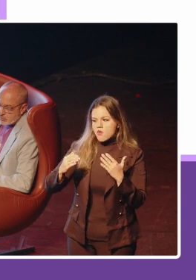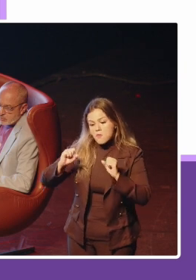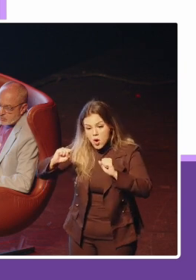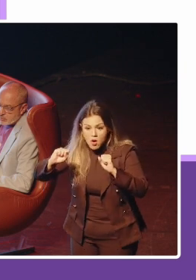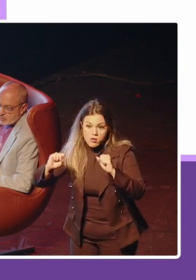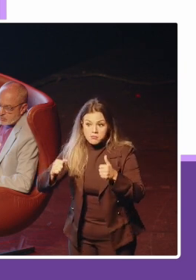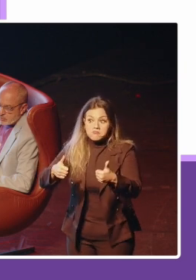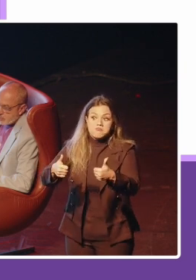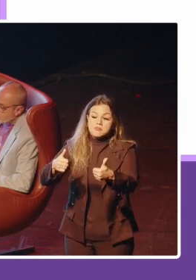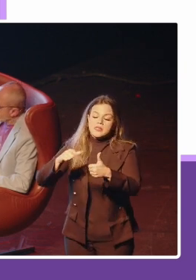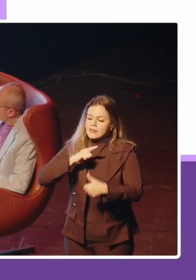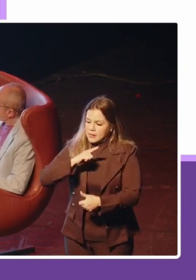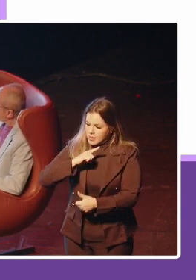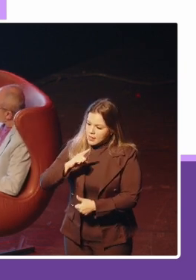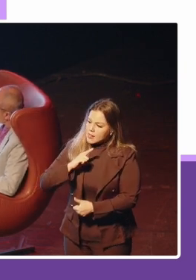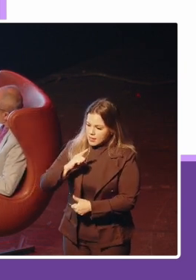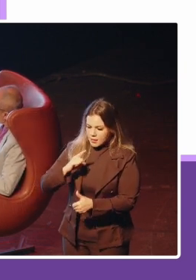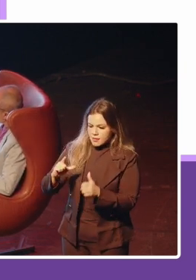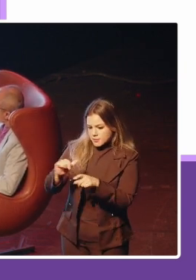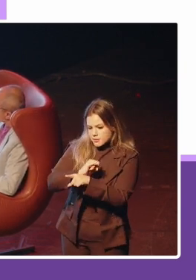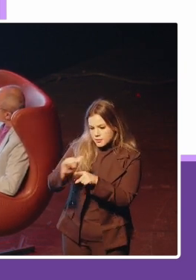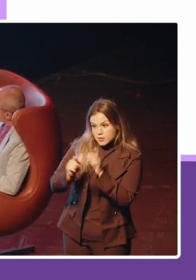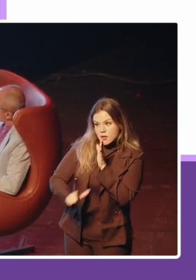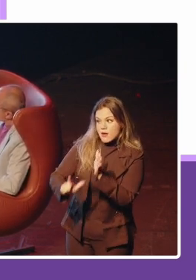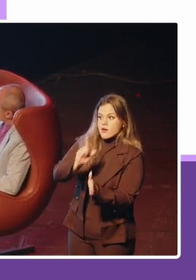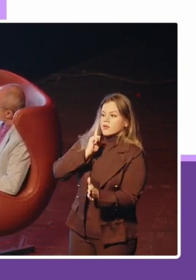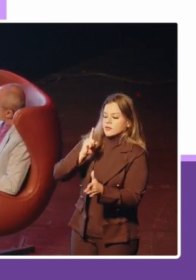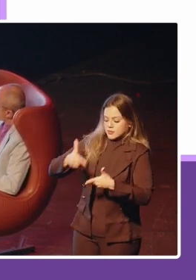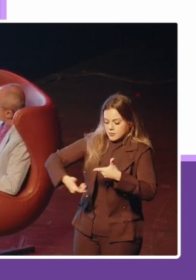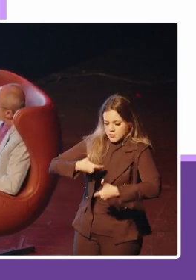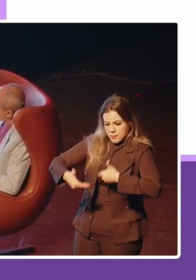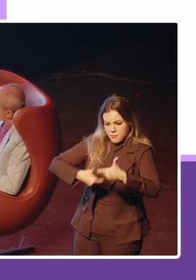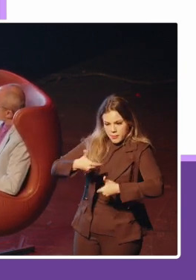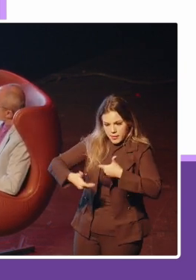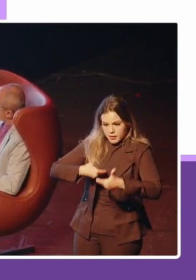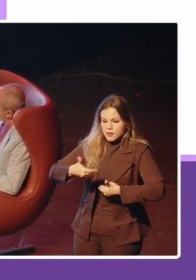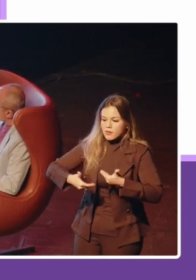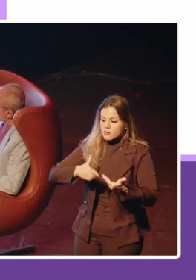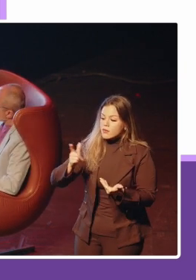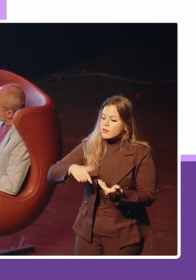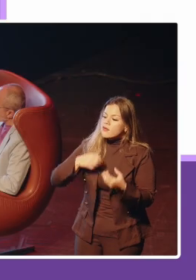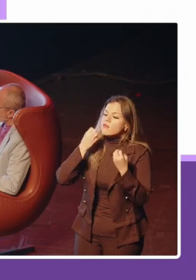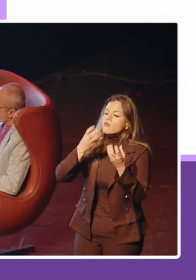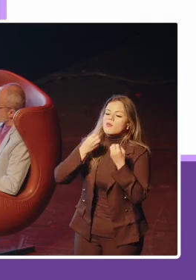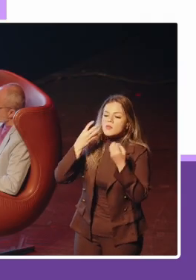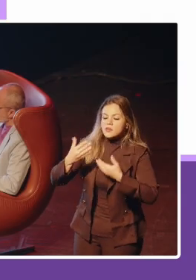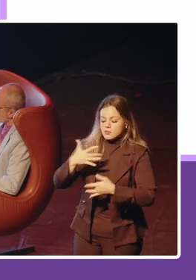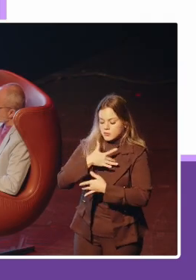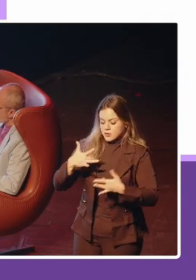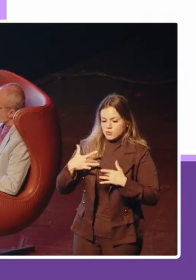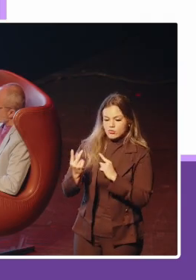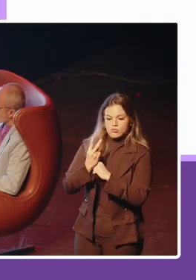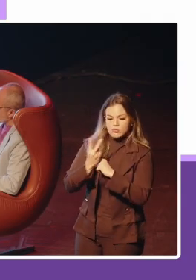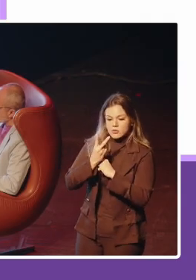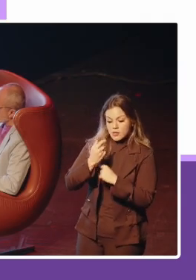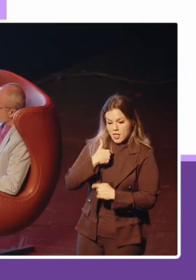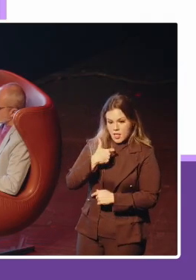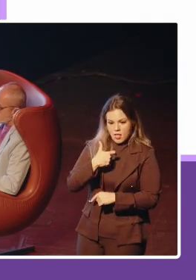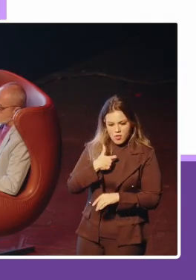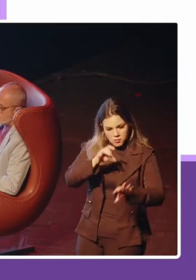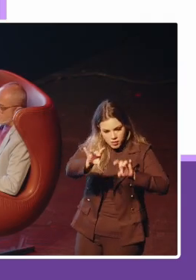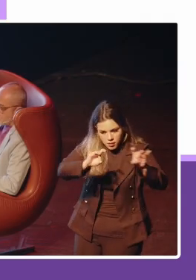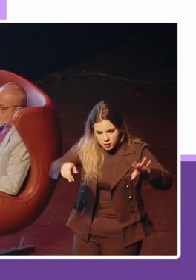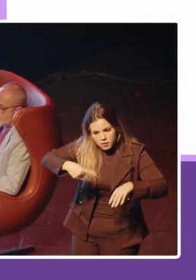Tá? Então, existe esse trabalho é importante do ponto de vista de informação, o que eu e cada um de vocês